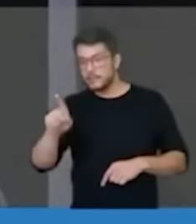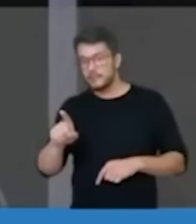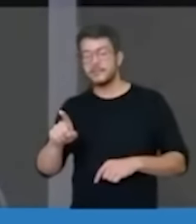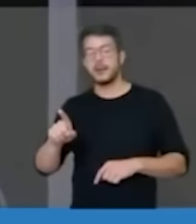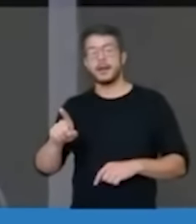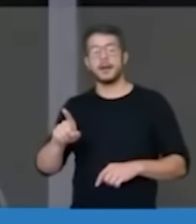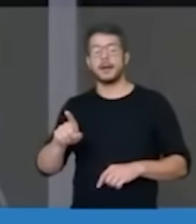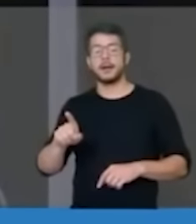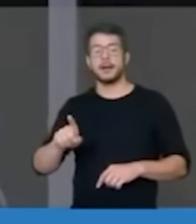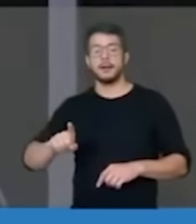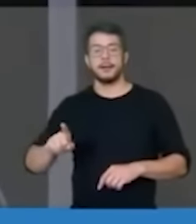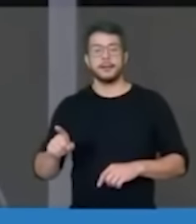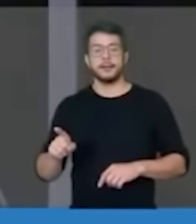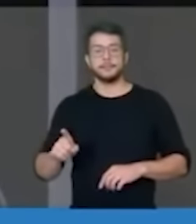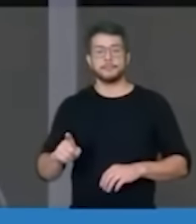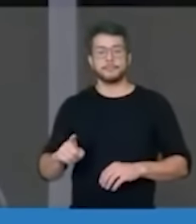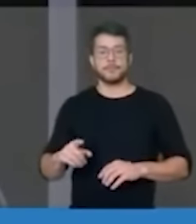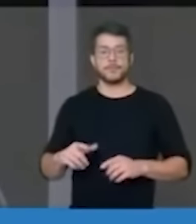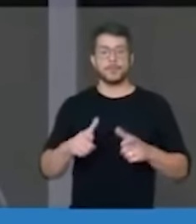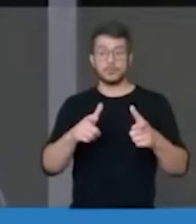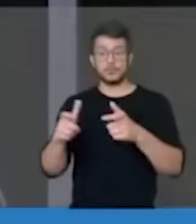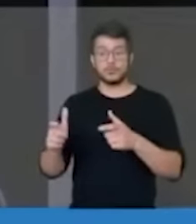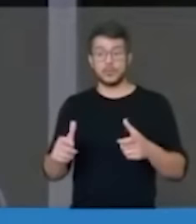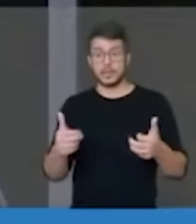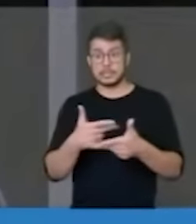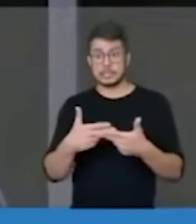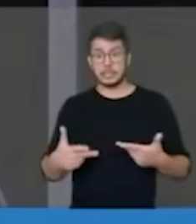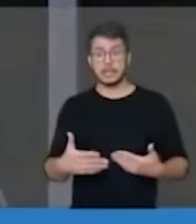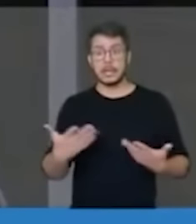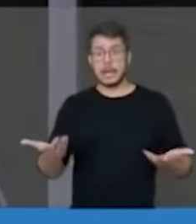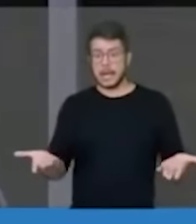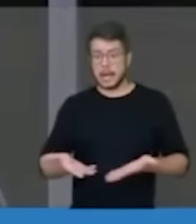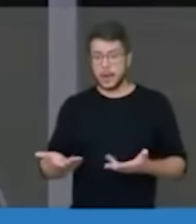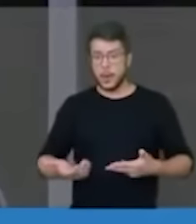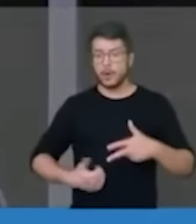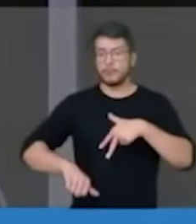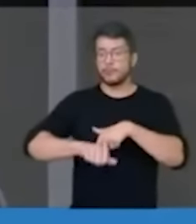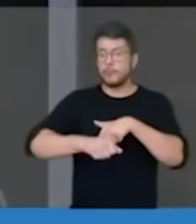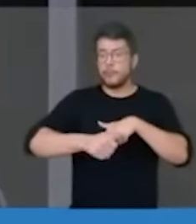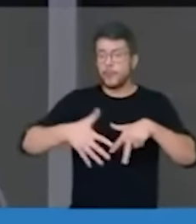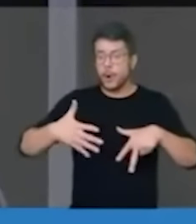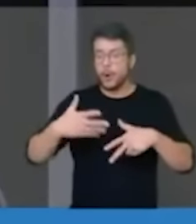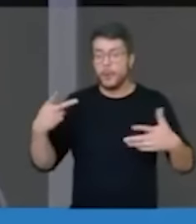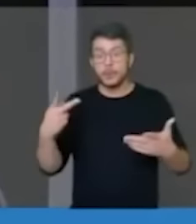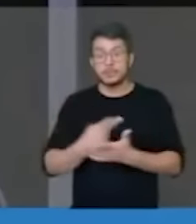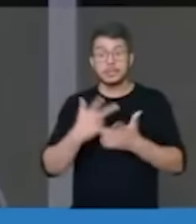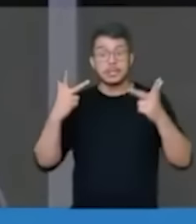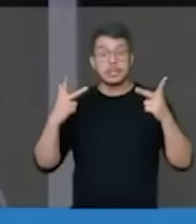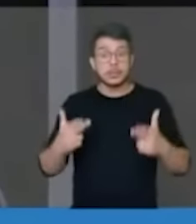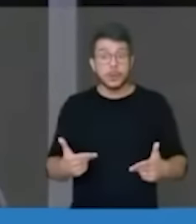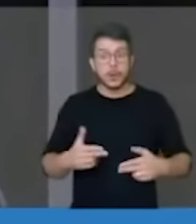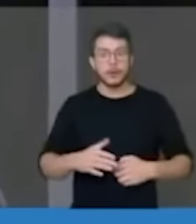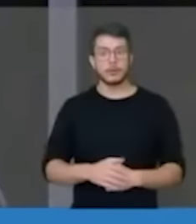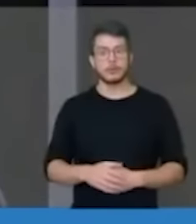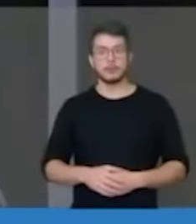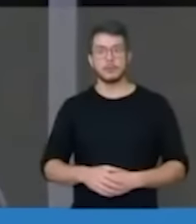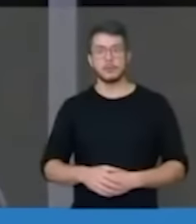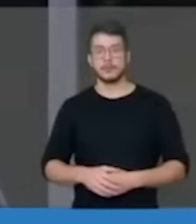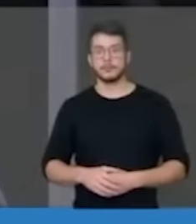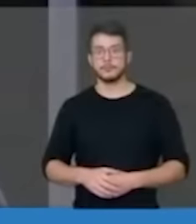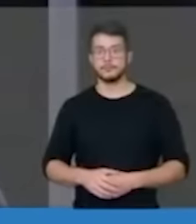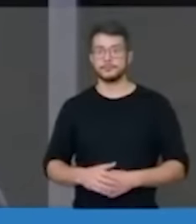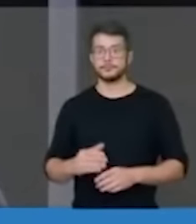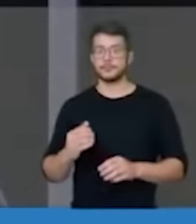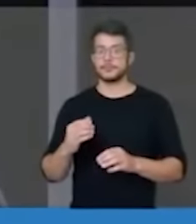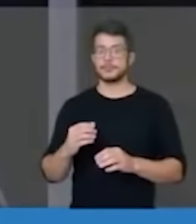criar fato político. Agora o outro, jogar bomba no Supremo Tribunal Federal, punhal verde e amarelo para